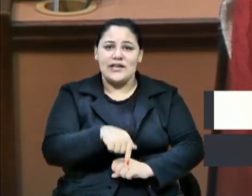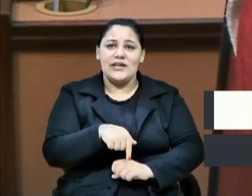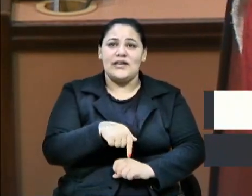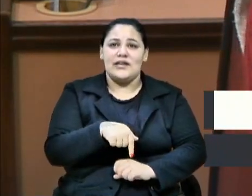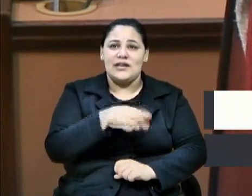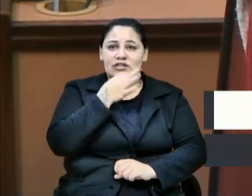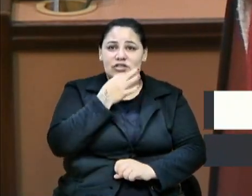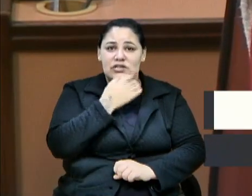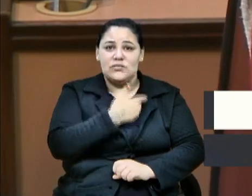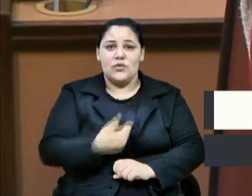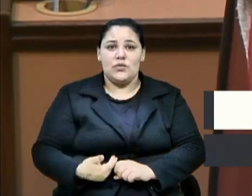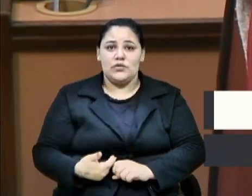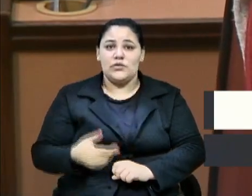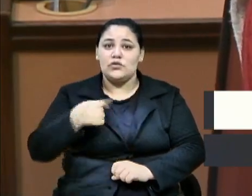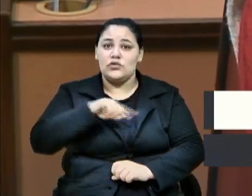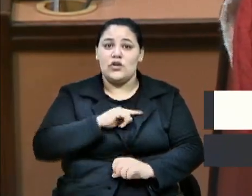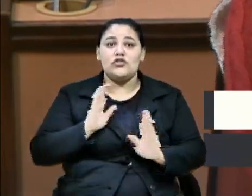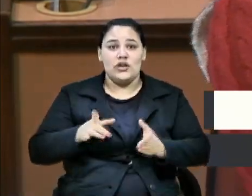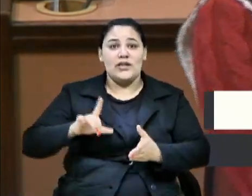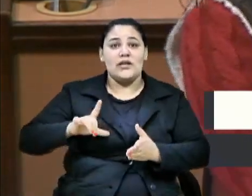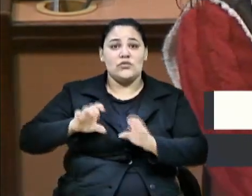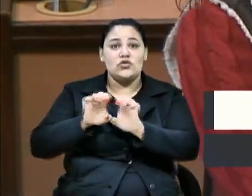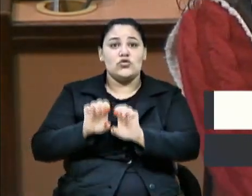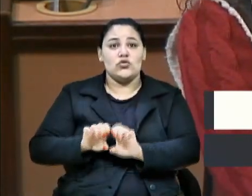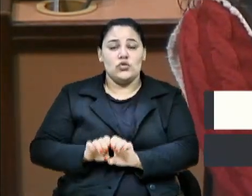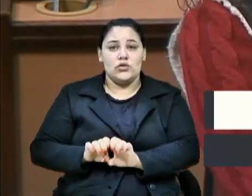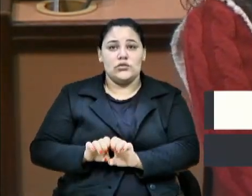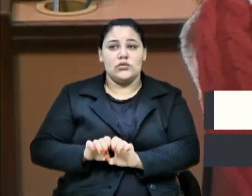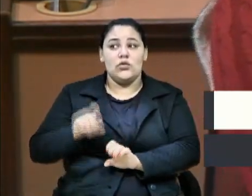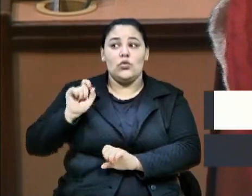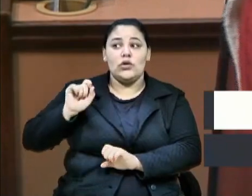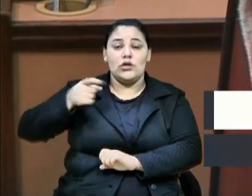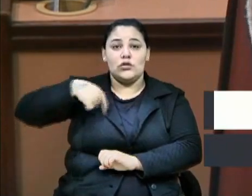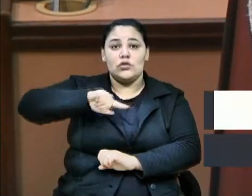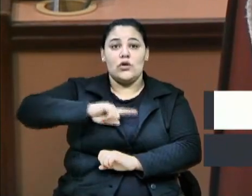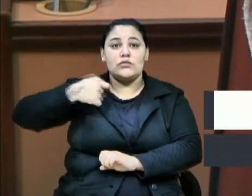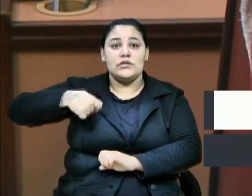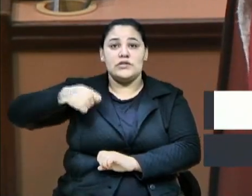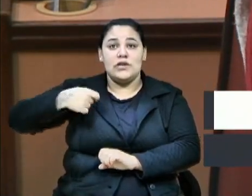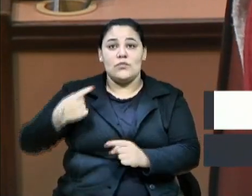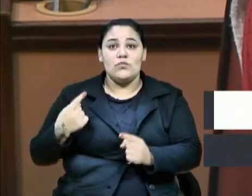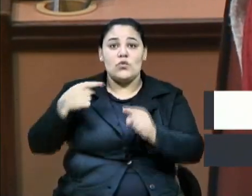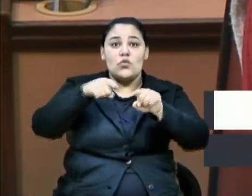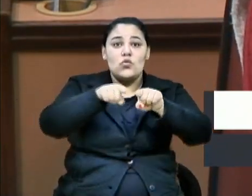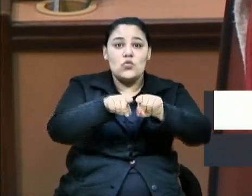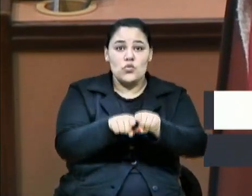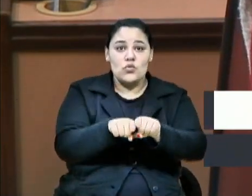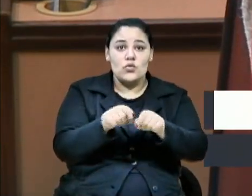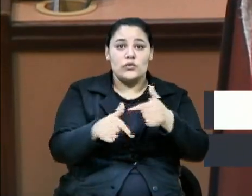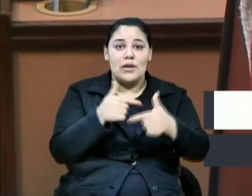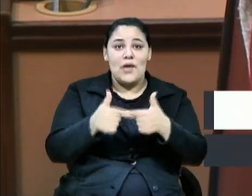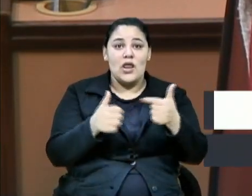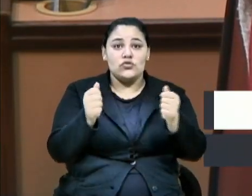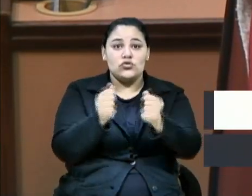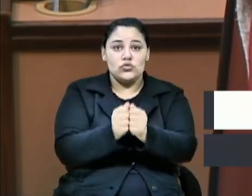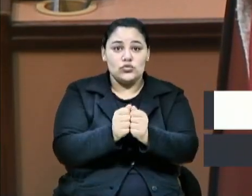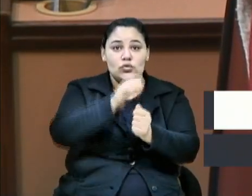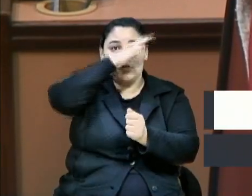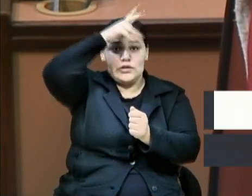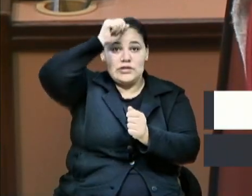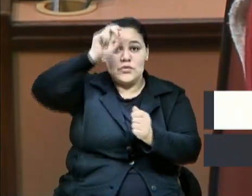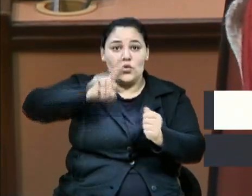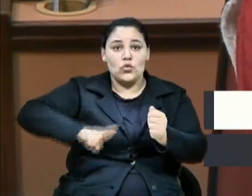são as que mantêm a causa animal em Caxias do Sul, em outras cidades também, porque elas estão sempre com o pires na mão. O senhor conhece muito bem